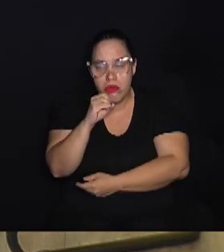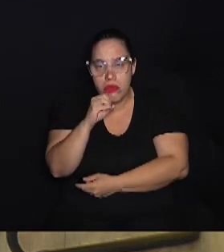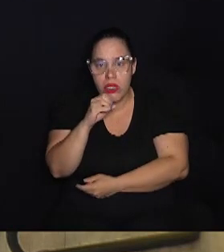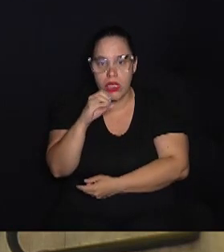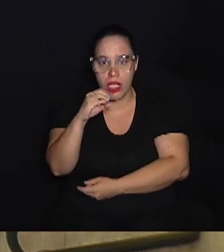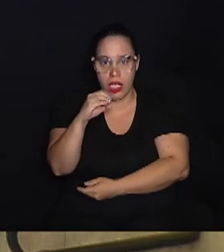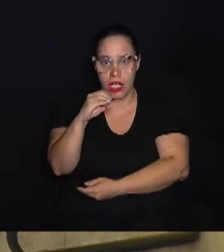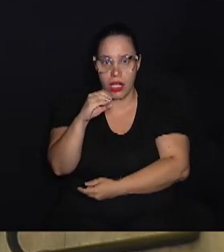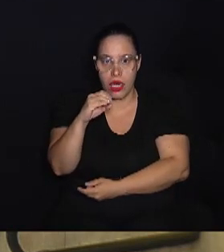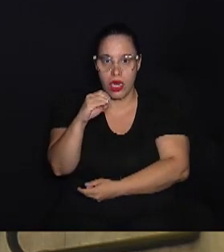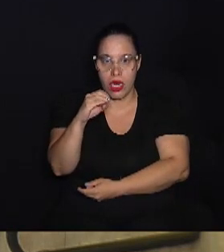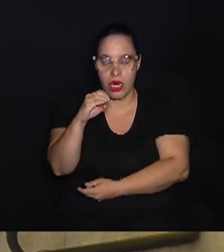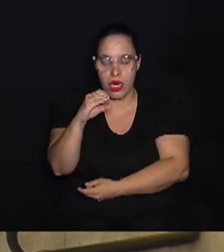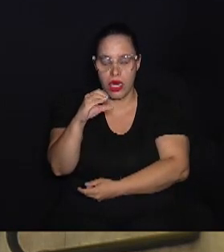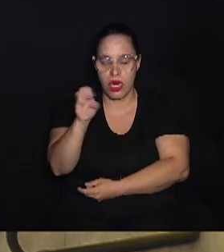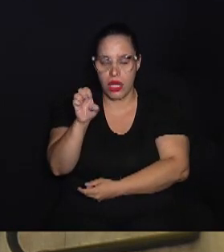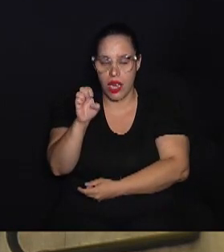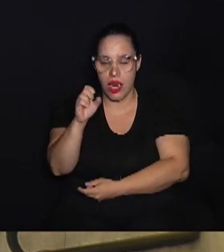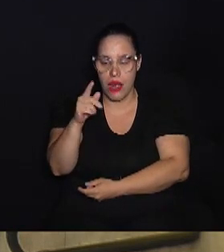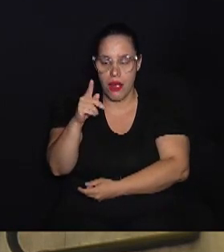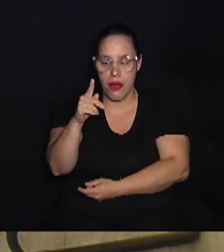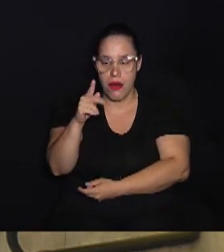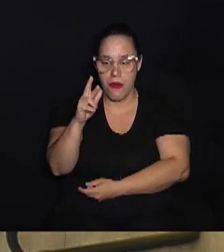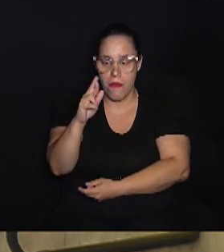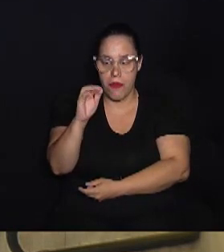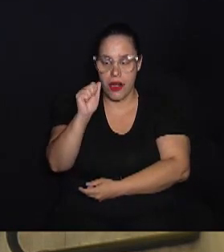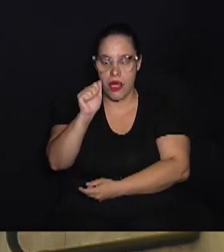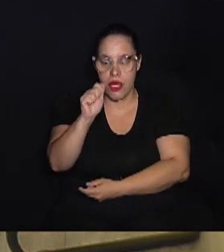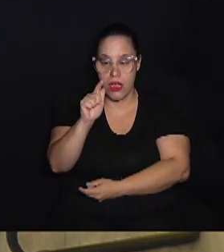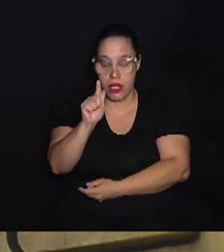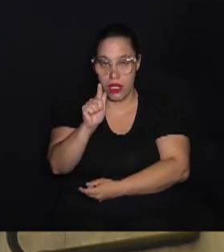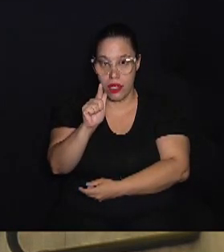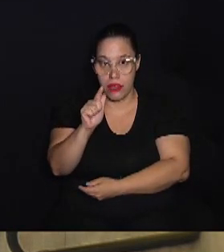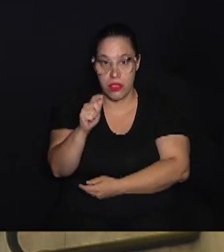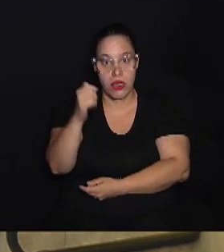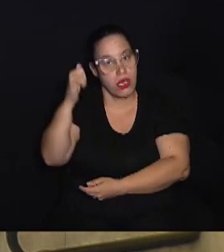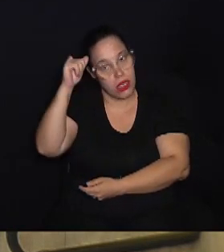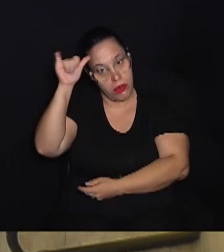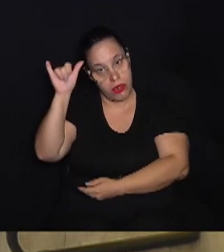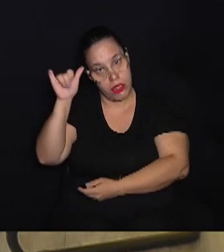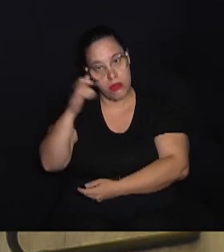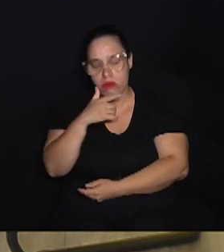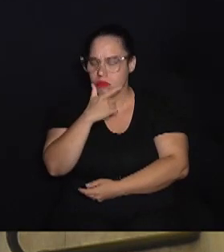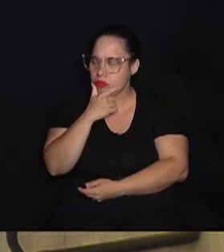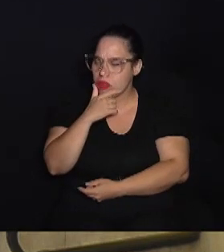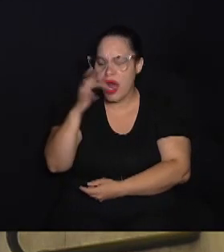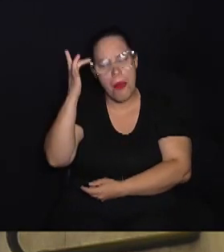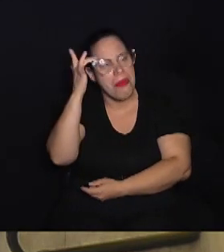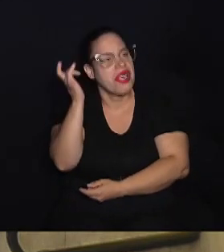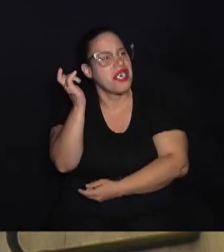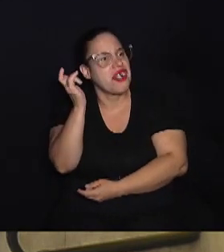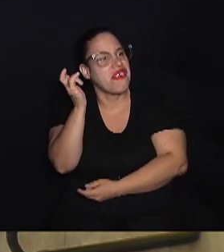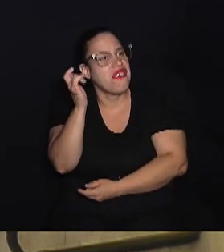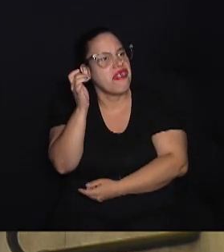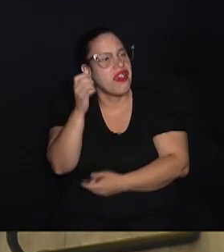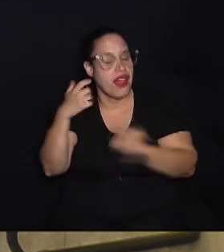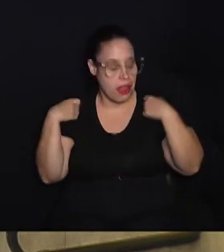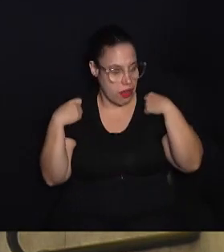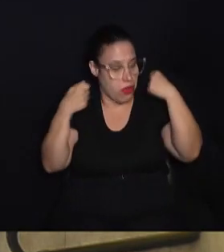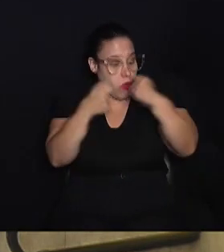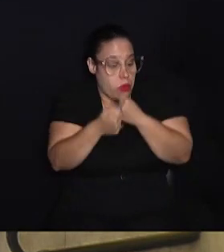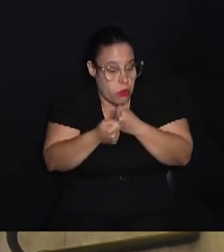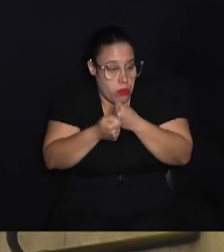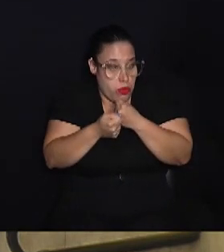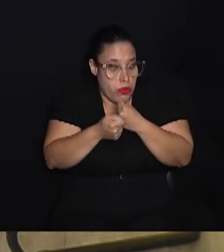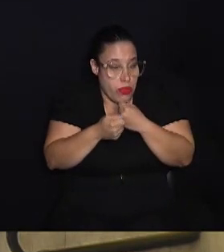claro, um trabalho muito além dessa questão da previsão para nós, né, sabermos, amanhã eu separo a blusa, amanhã eu separo